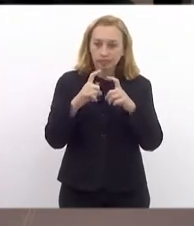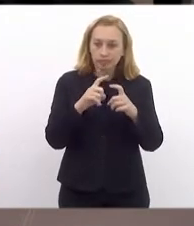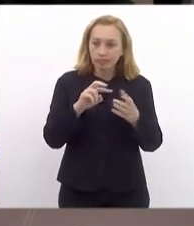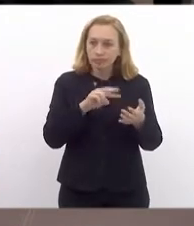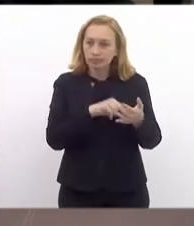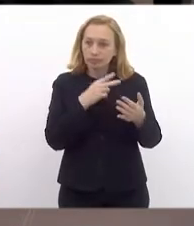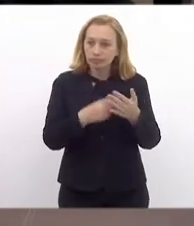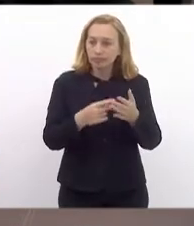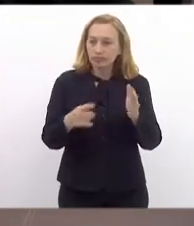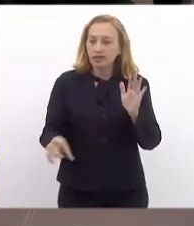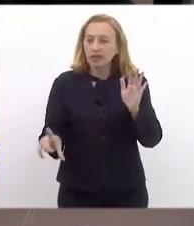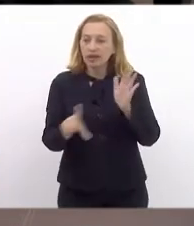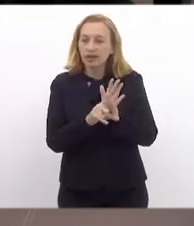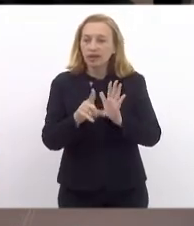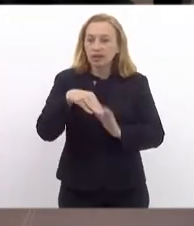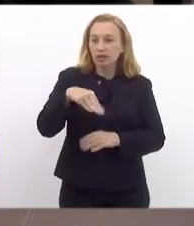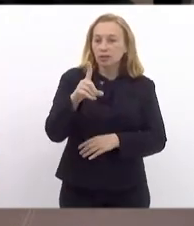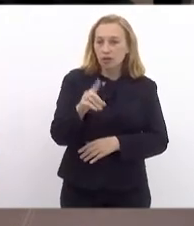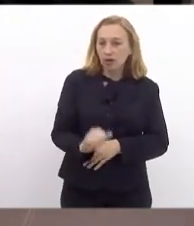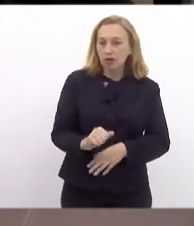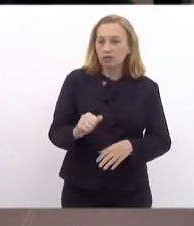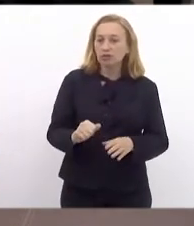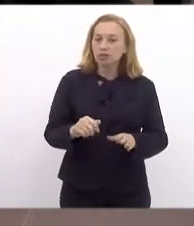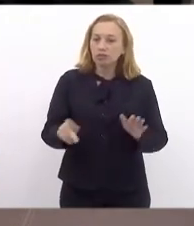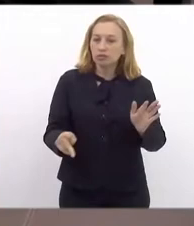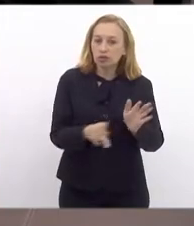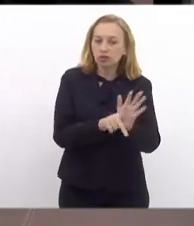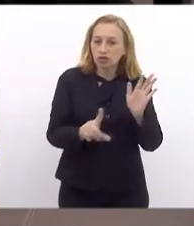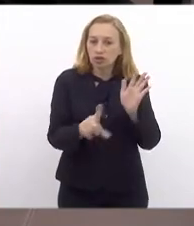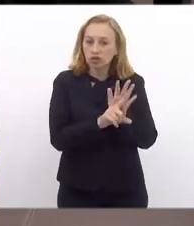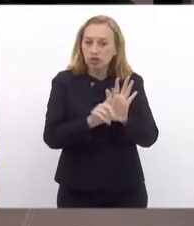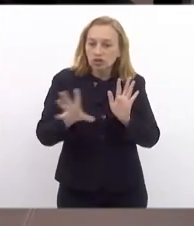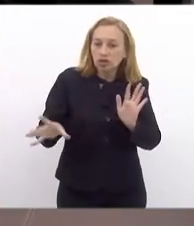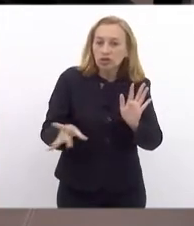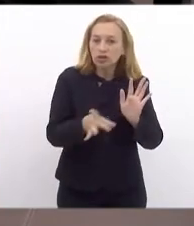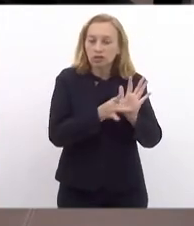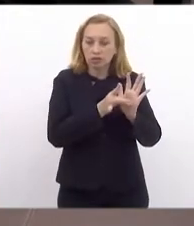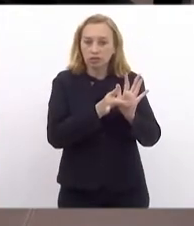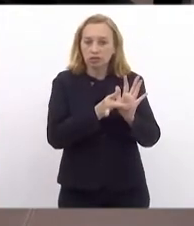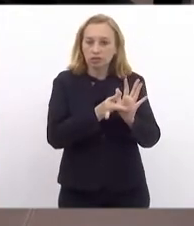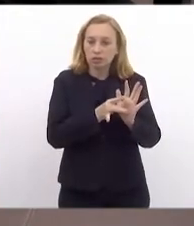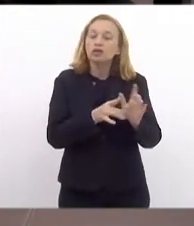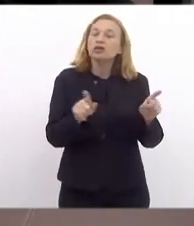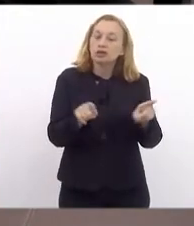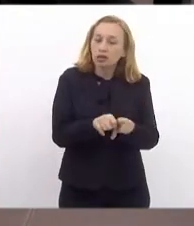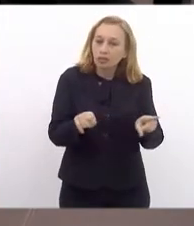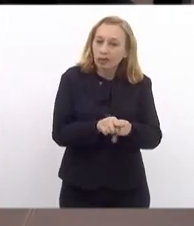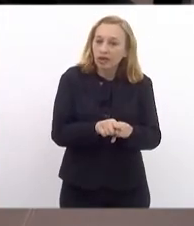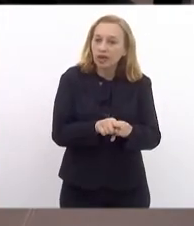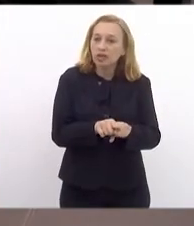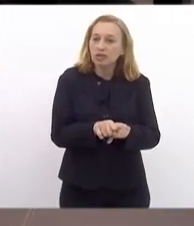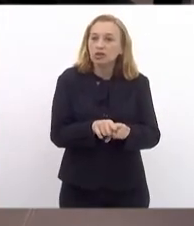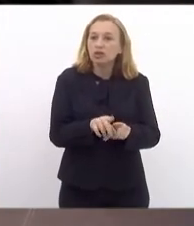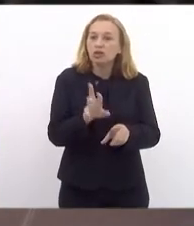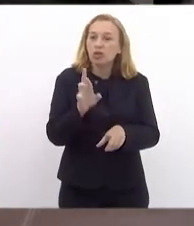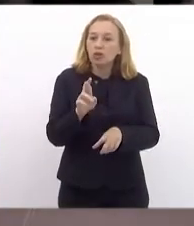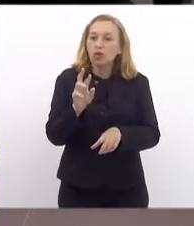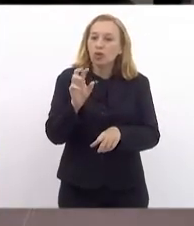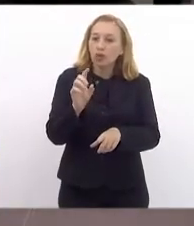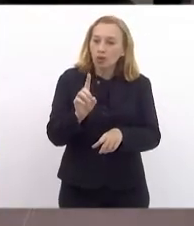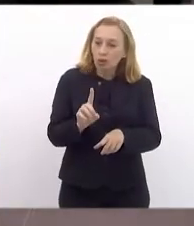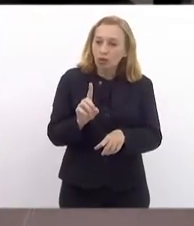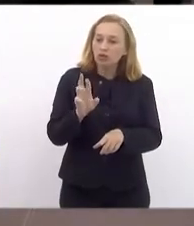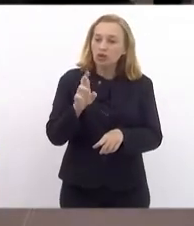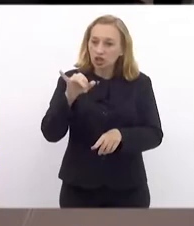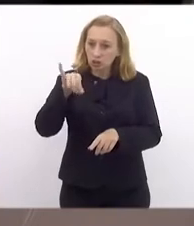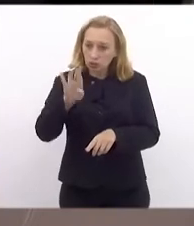Interpretação da lei da moda então quando esse projeto de lei foi protocolado E aí é bem como o Rodrigo falou